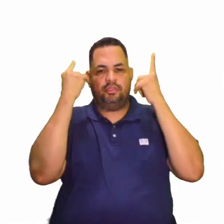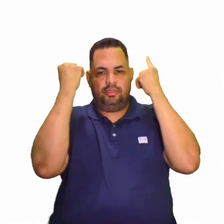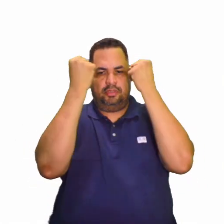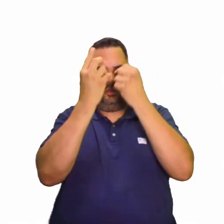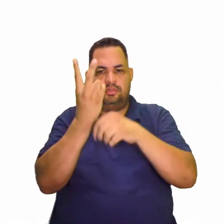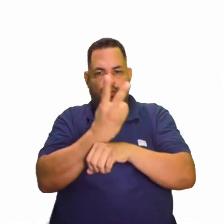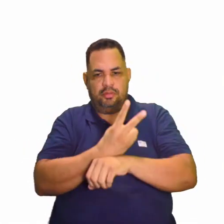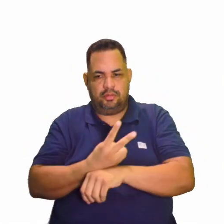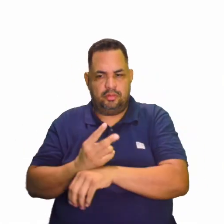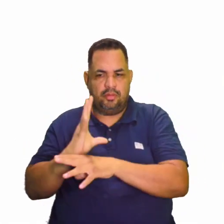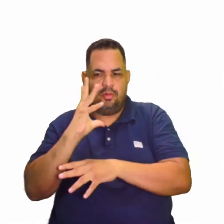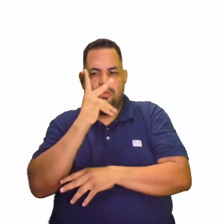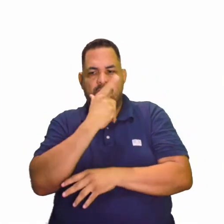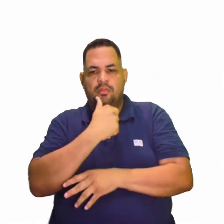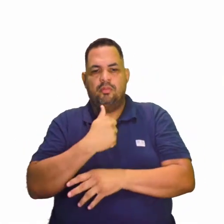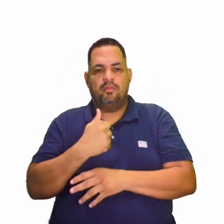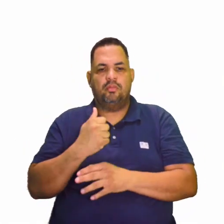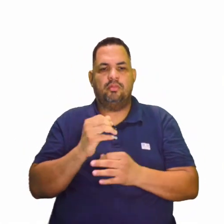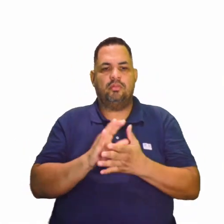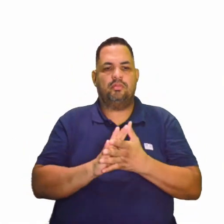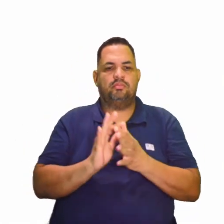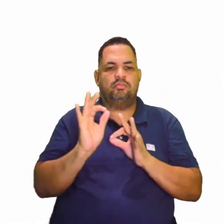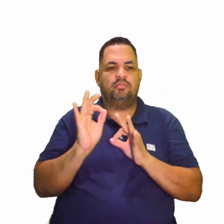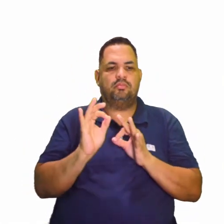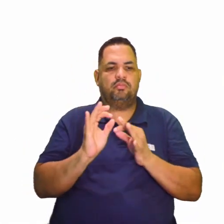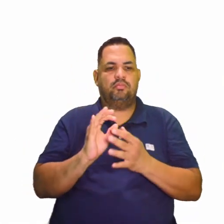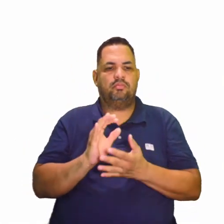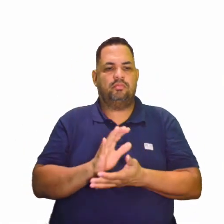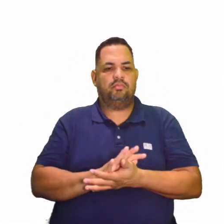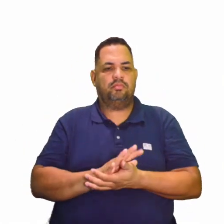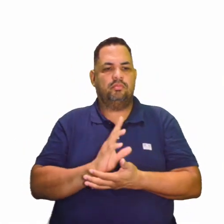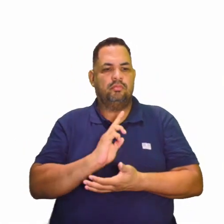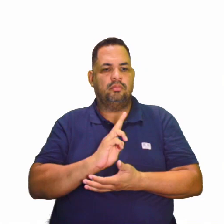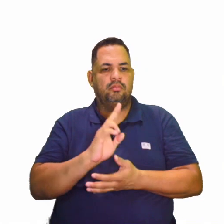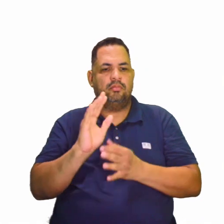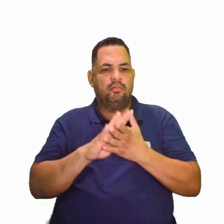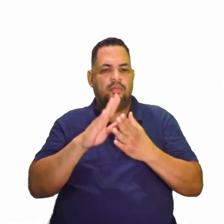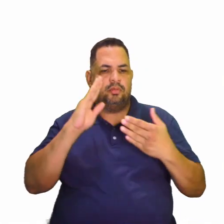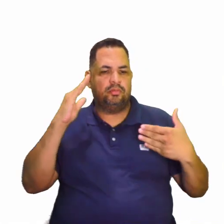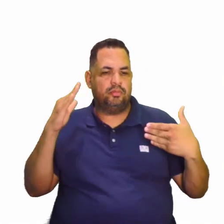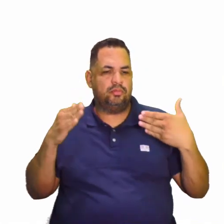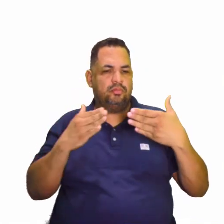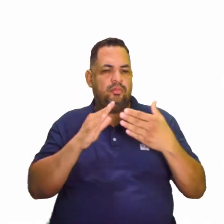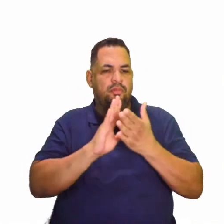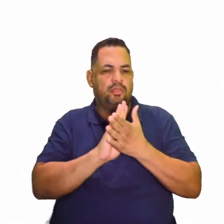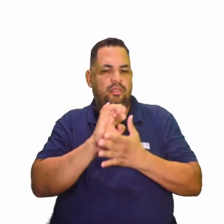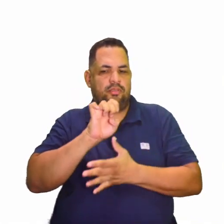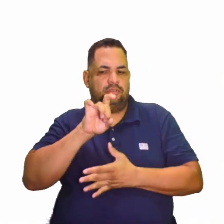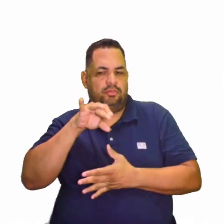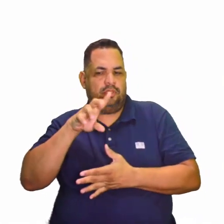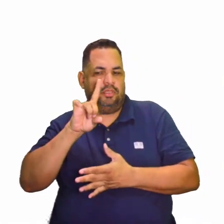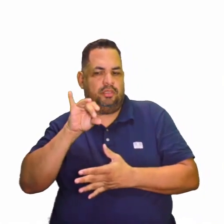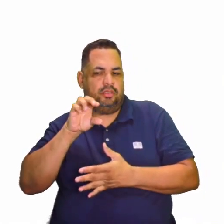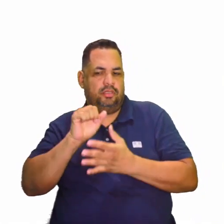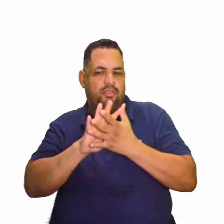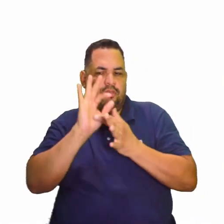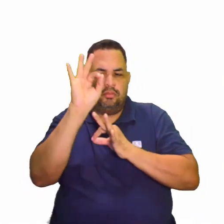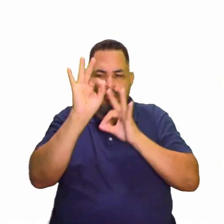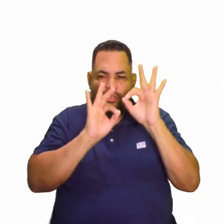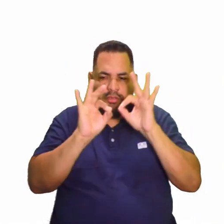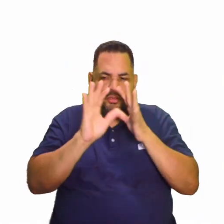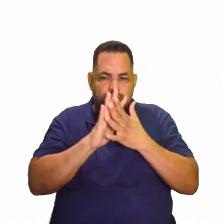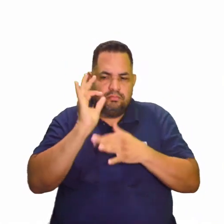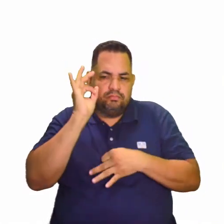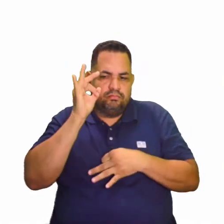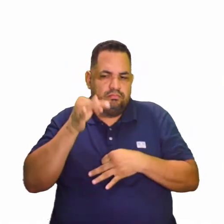os artistas gregos, eles sempre focavam na simetria, ou seja, buscavam a